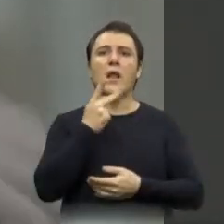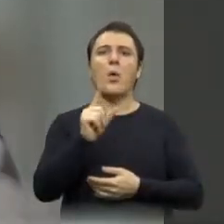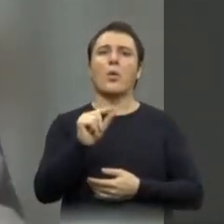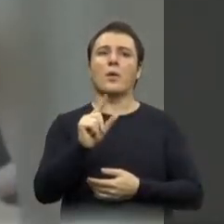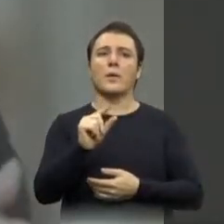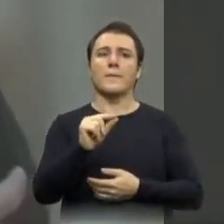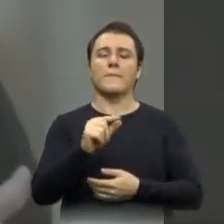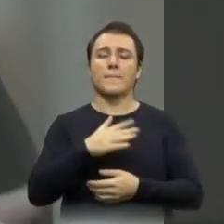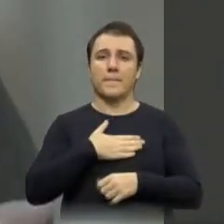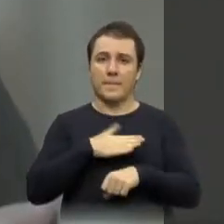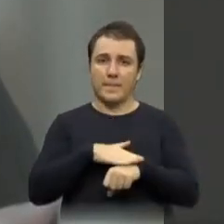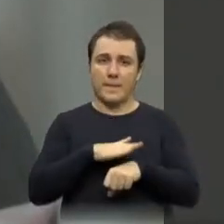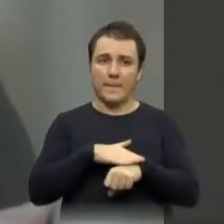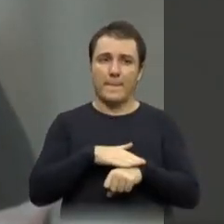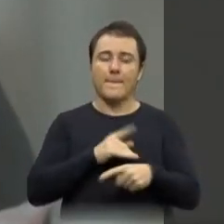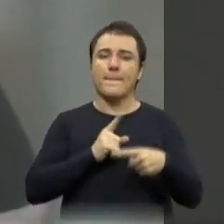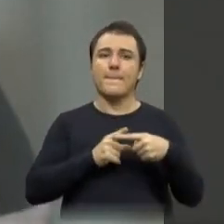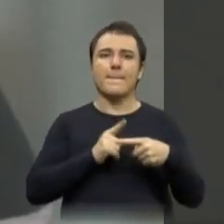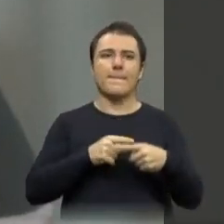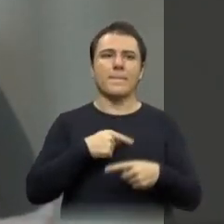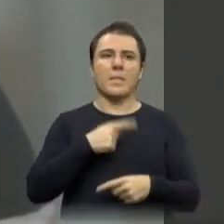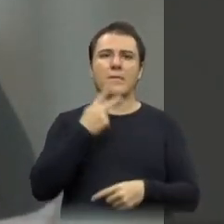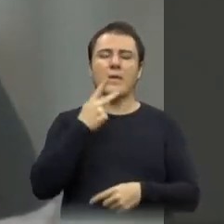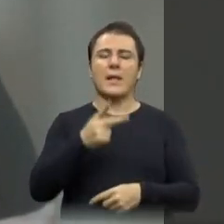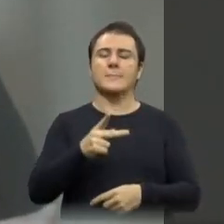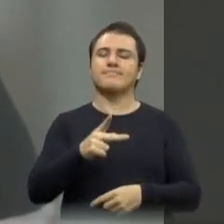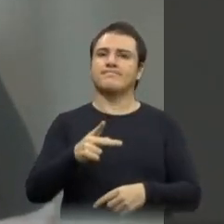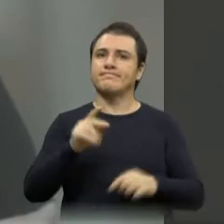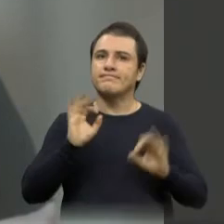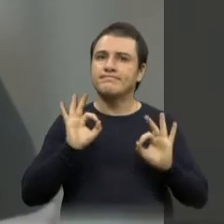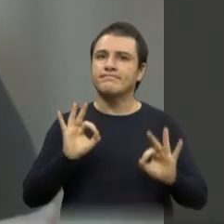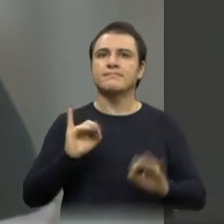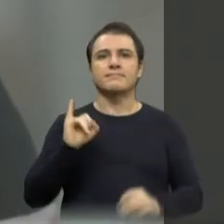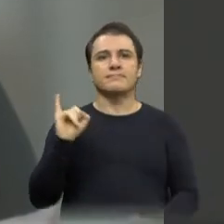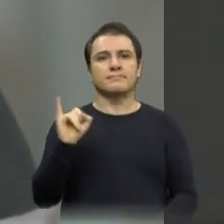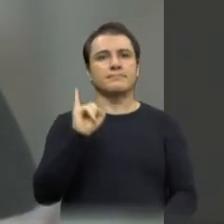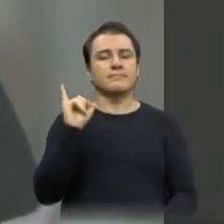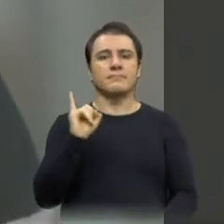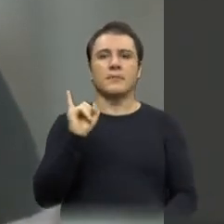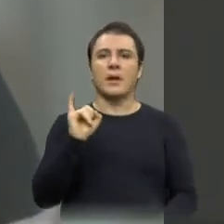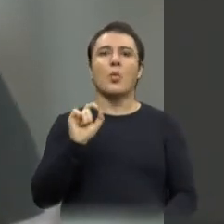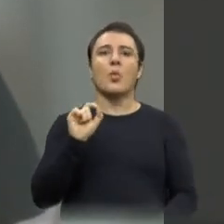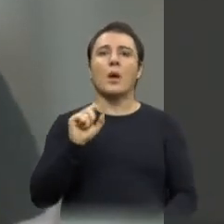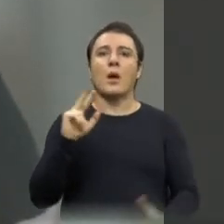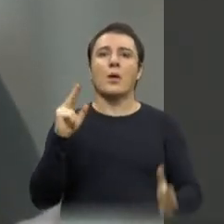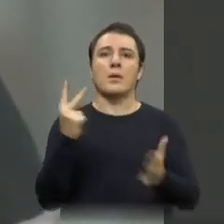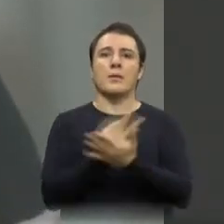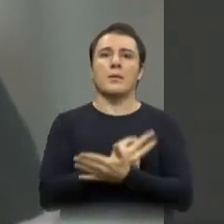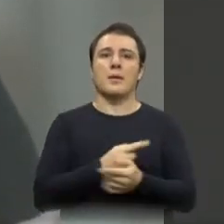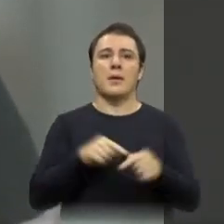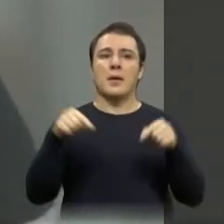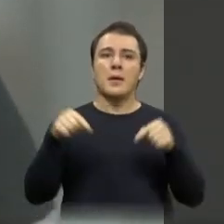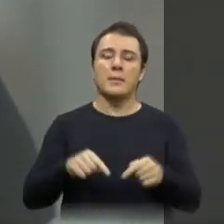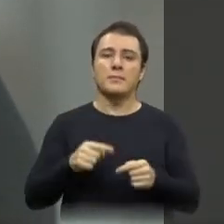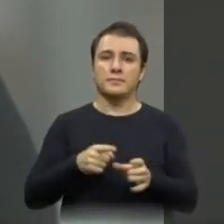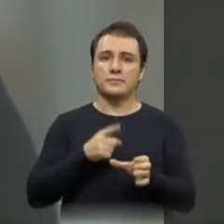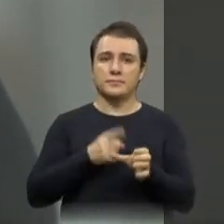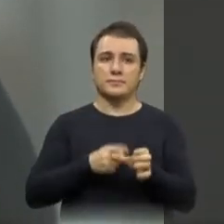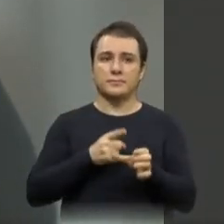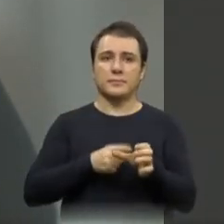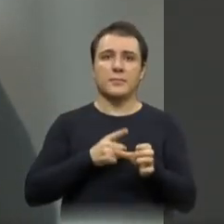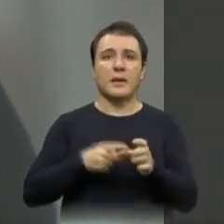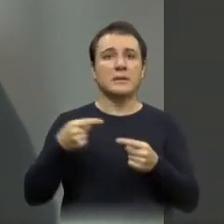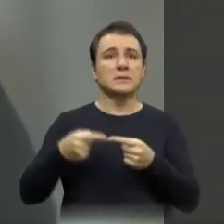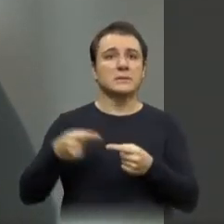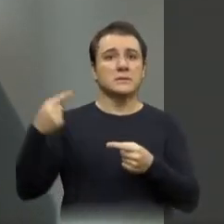primeiro expediente para ressaltar um fato muito importante que aconteceu aqui na nossa cidade na